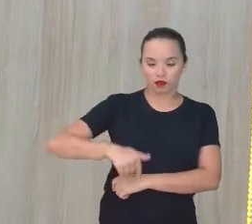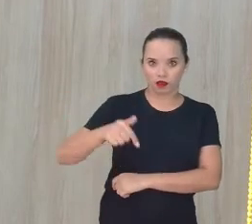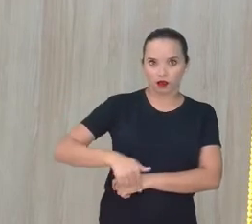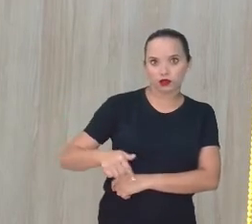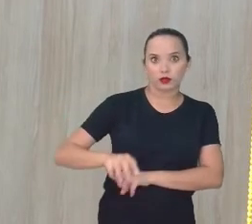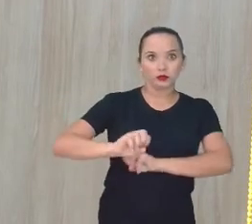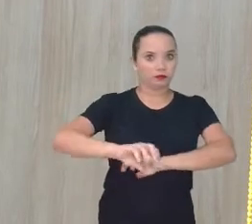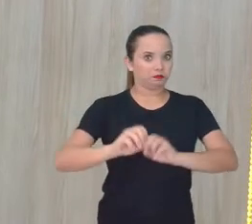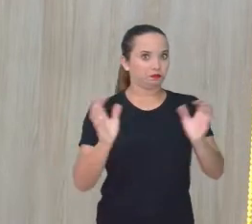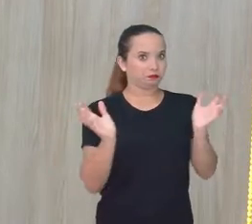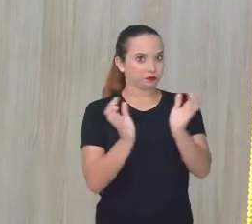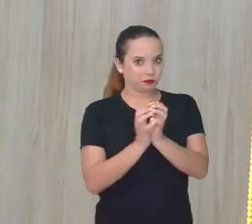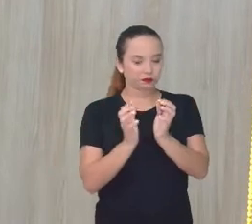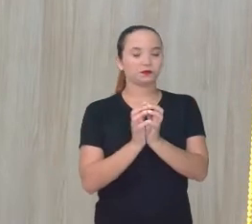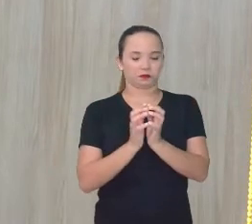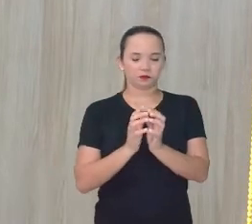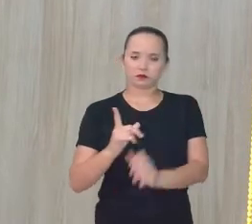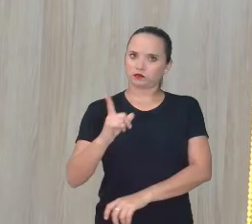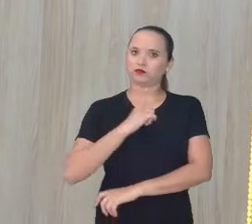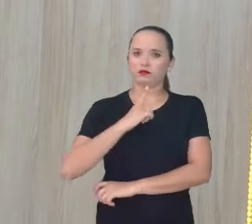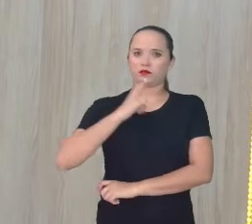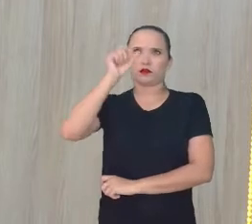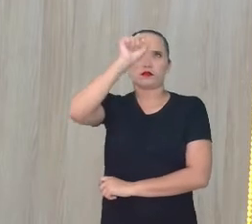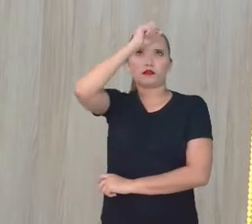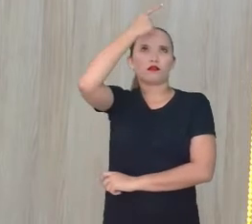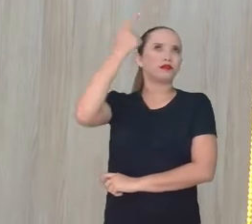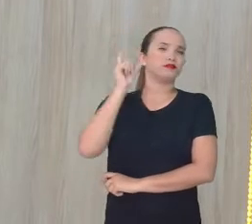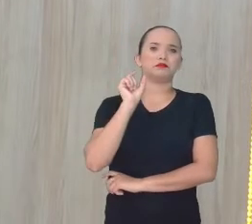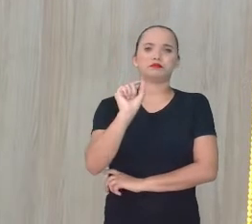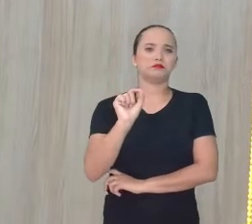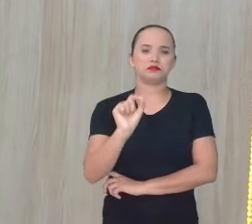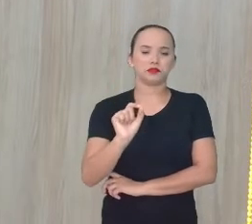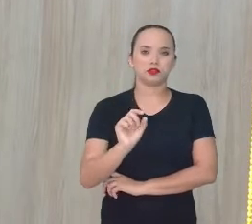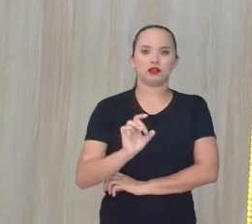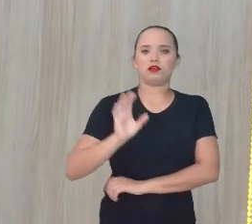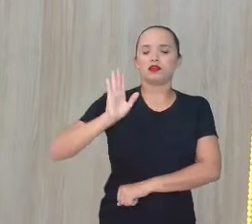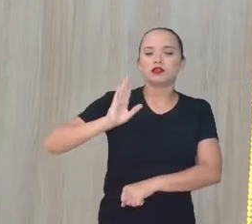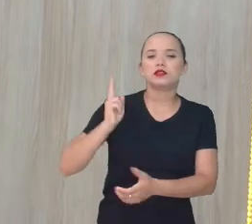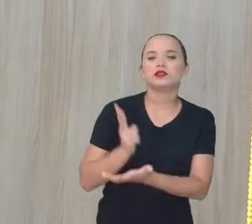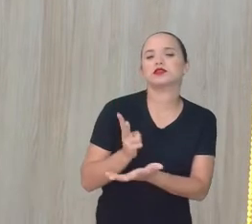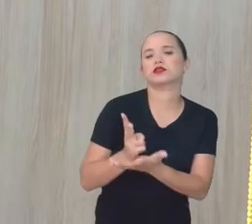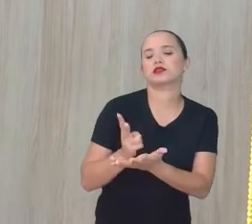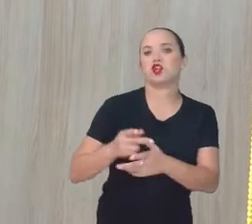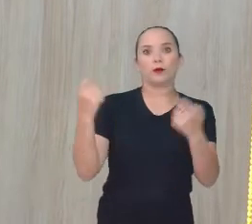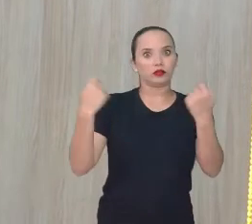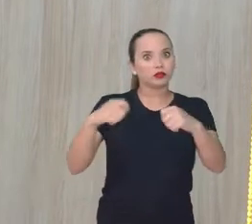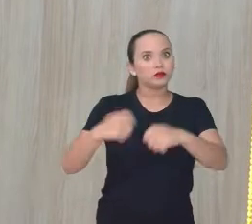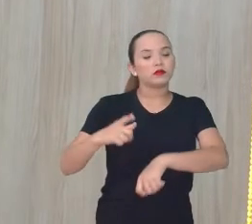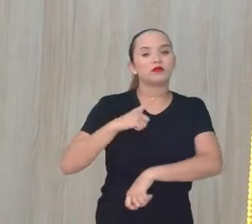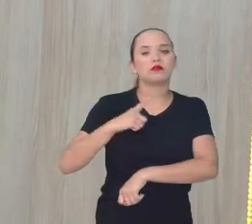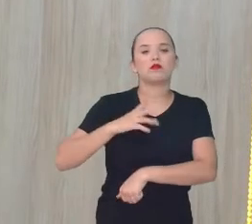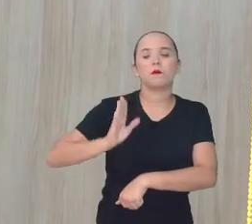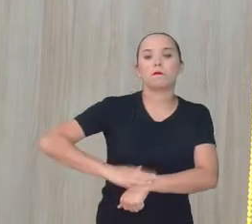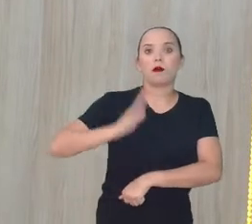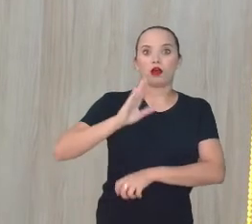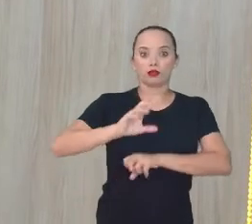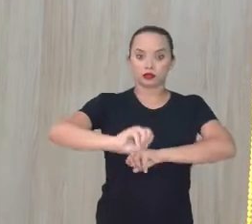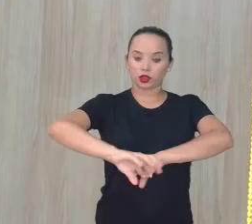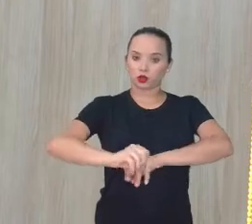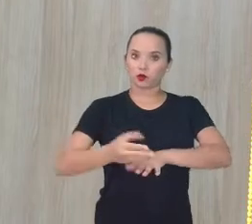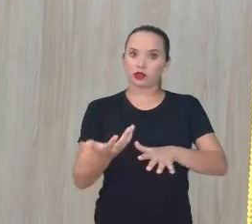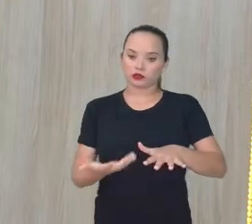Educa Recife, a gente tem a ideia de que cada vez mais é necessário tornar a